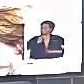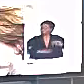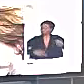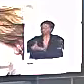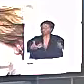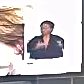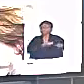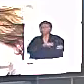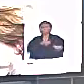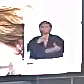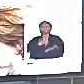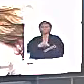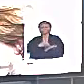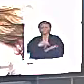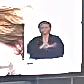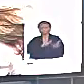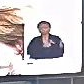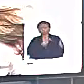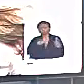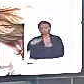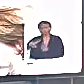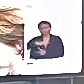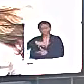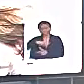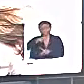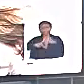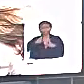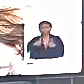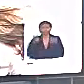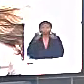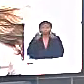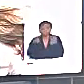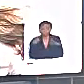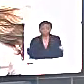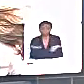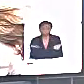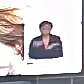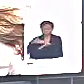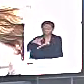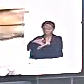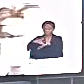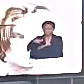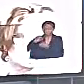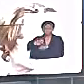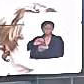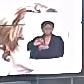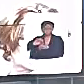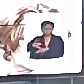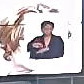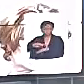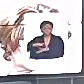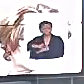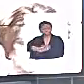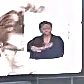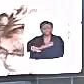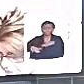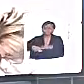devidos Campos de trabalho eu vejo hoje a secretaria de educação caminhando